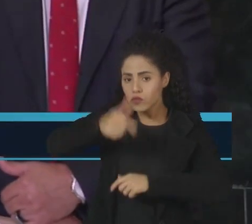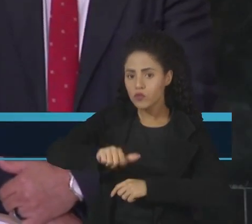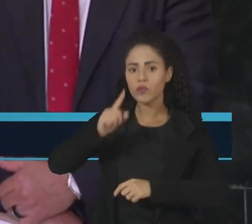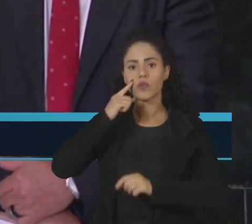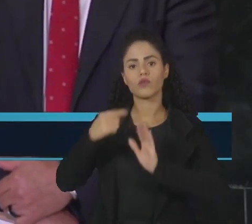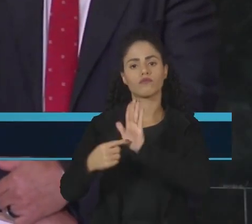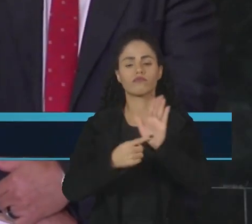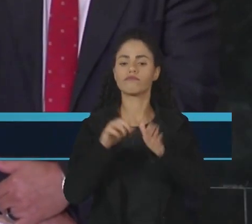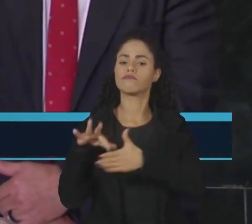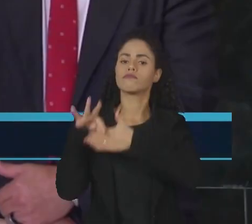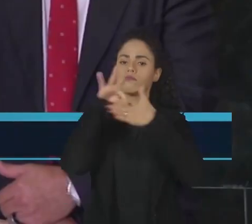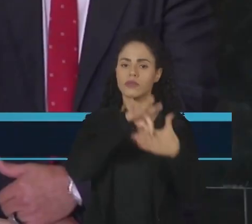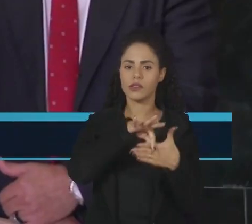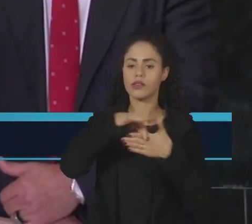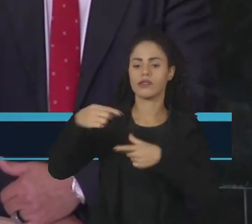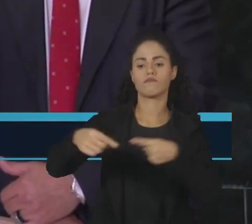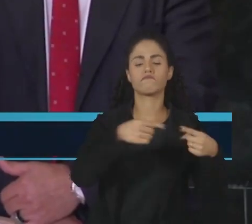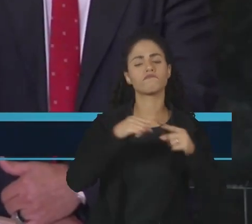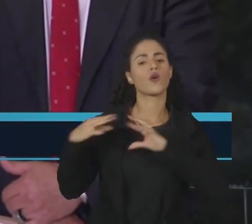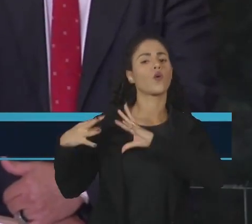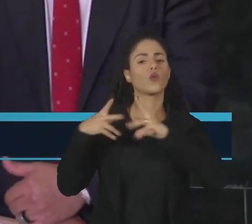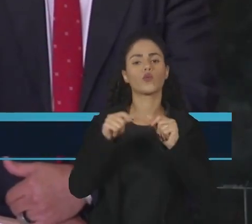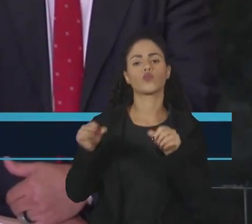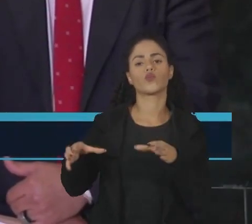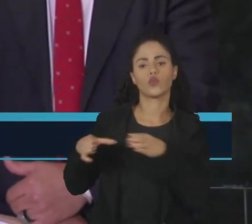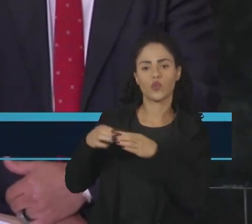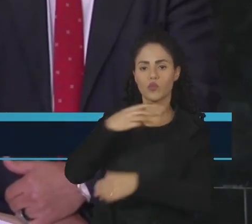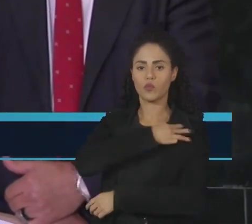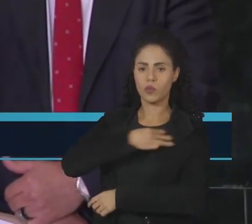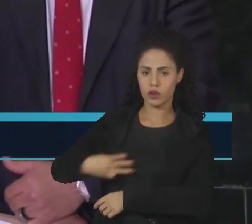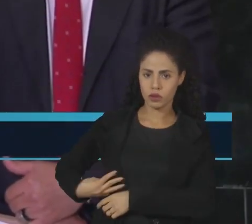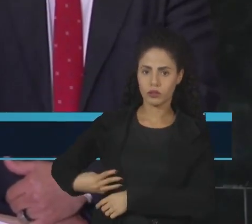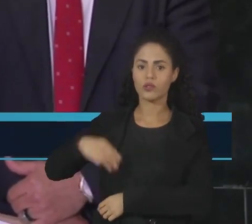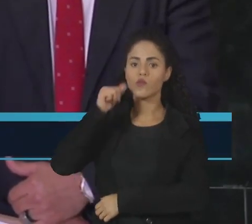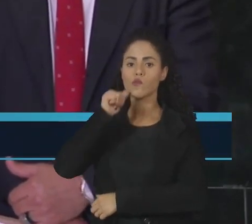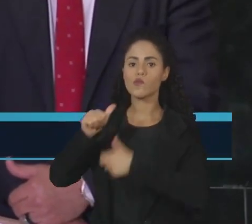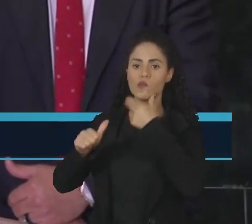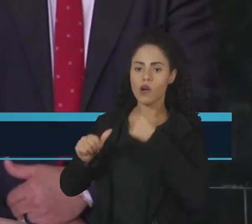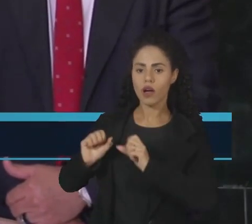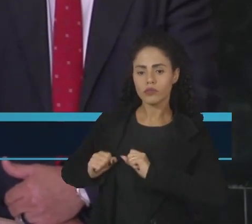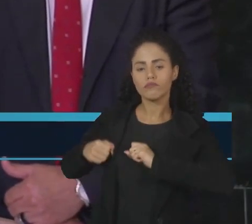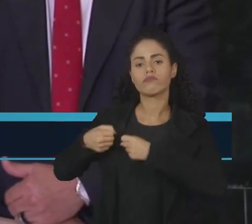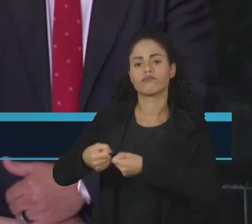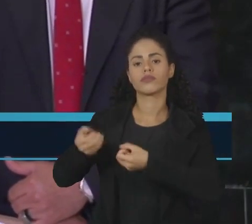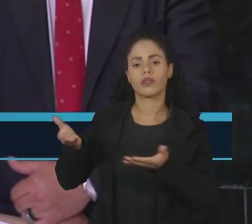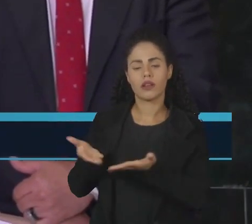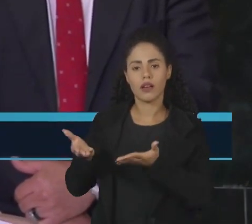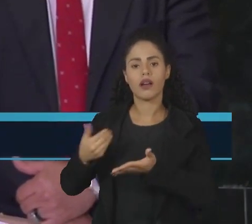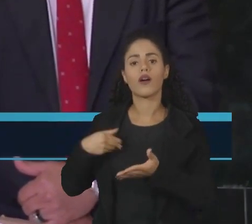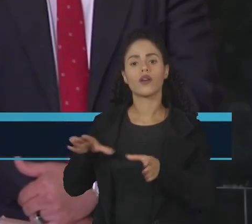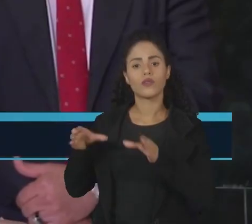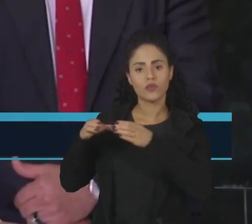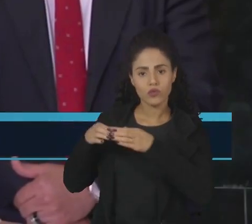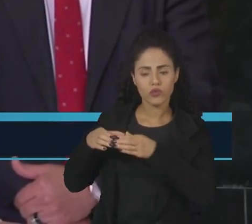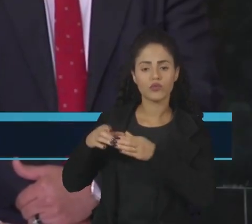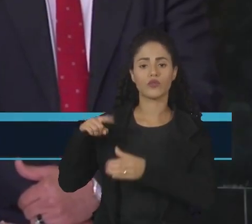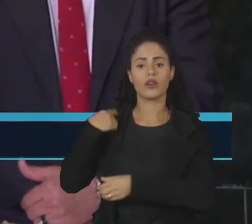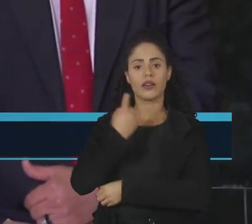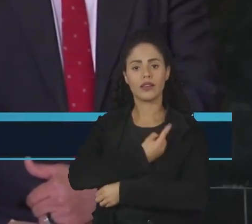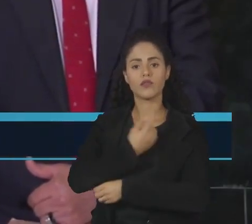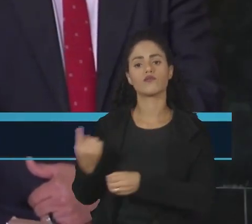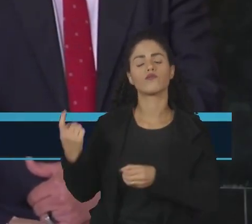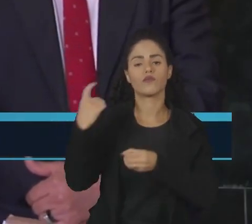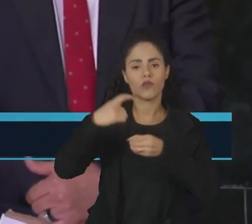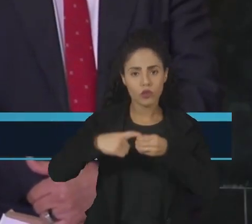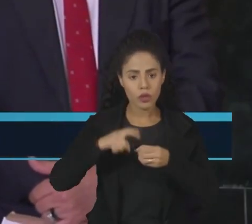política, os líderes, mas o conjunto dos ministros e ministras que têm interlocução com o Congresso Nacional, que a gente retome nesse esforço concentrado